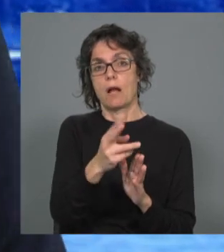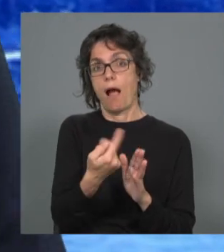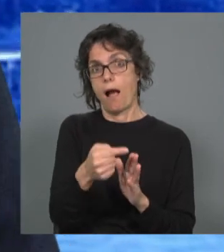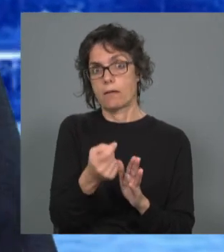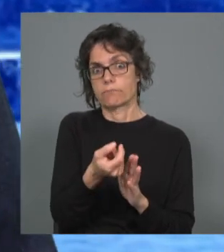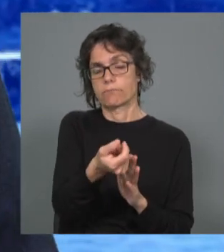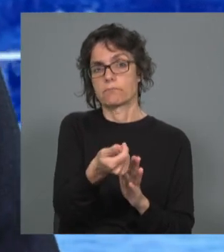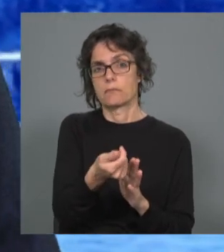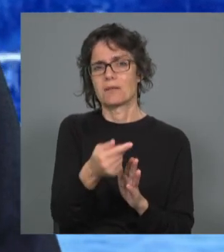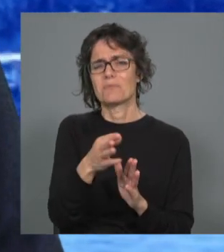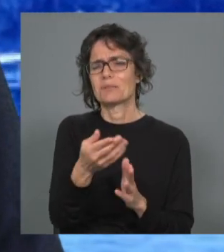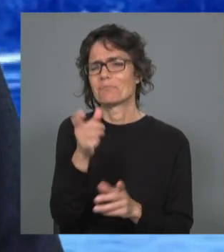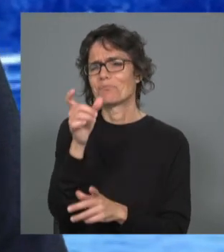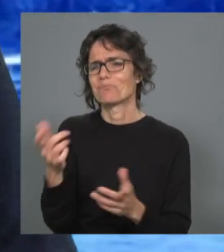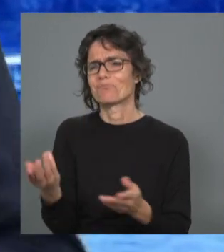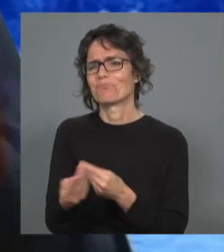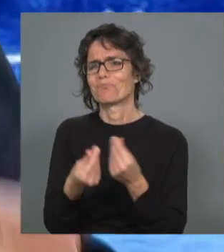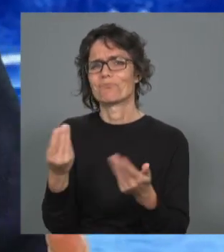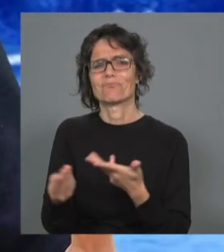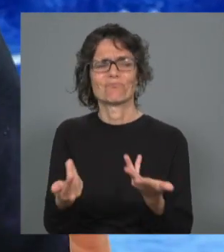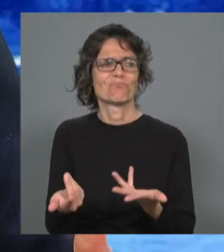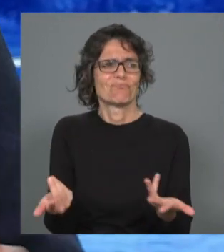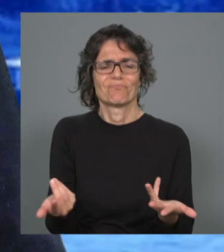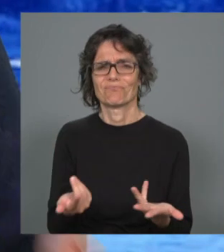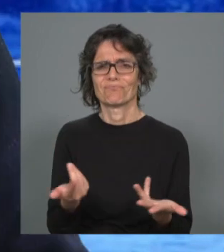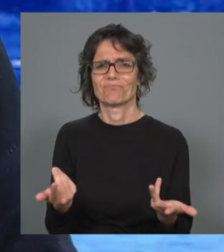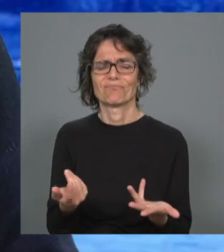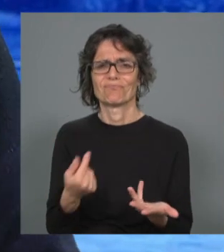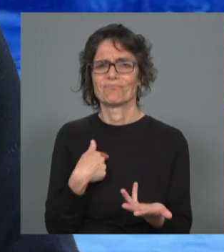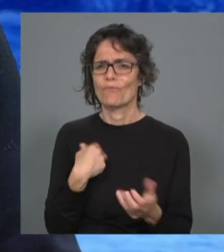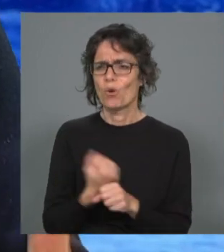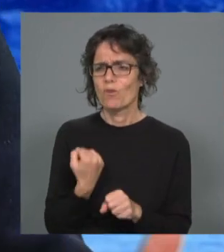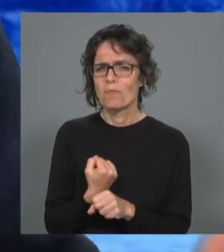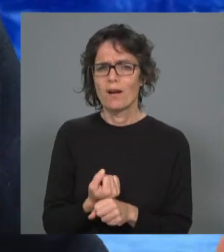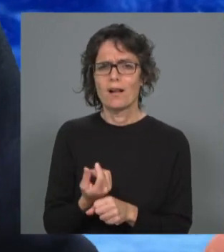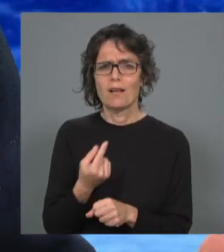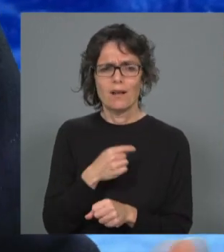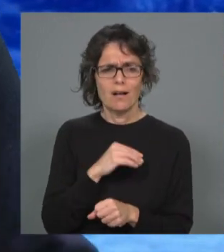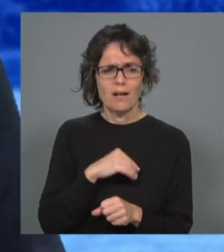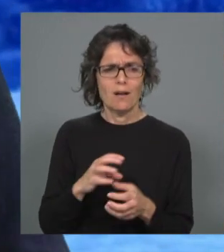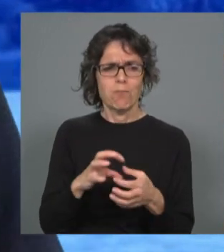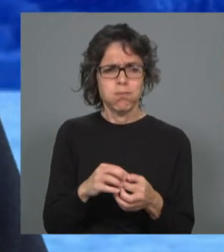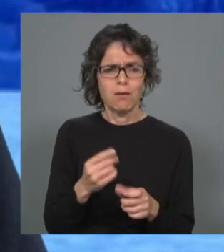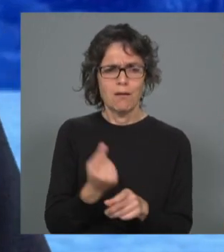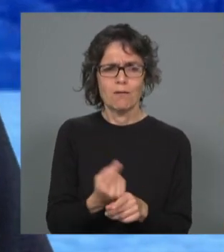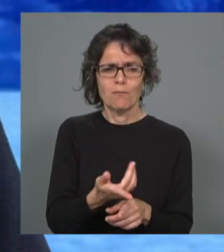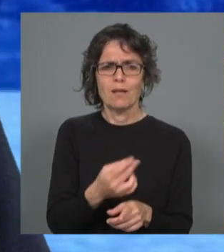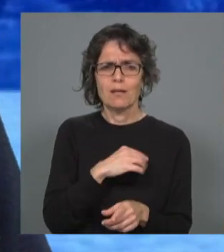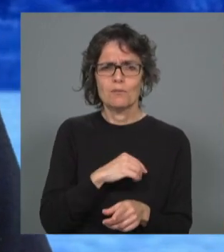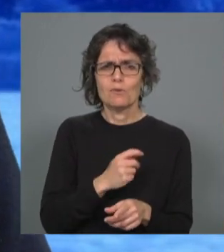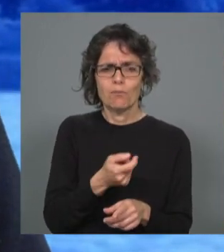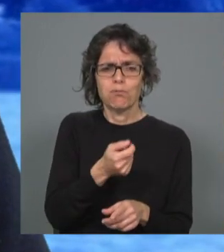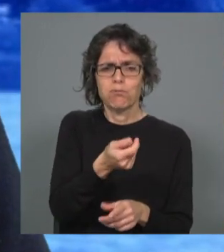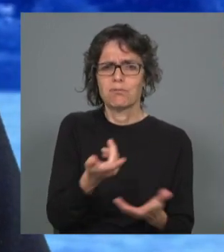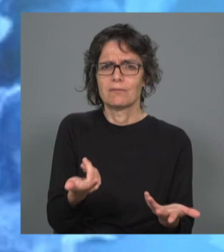vem tornar as pessoas um pouco desiludidas com a sua vida de trabalho. E isso é preciso alterar a situação. E há cada